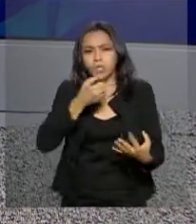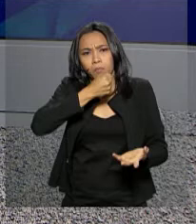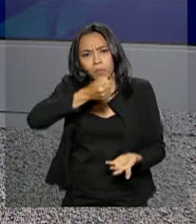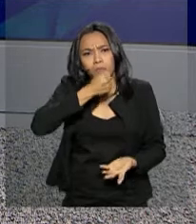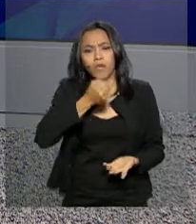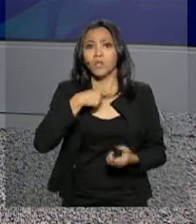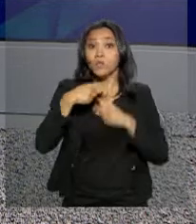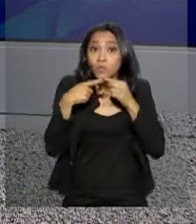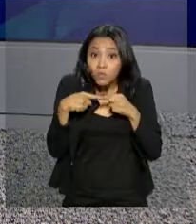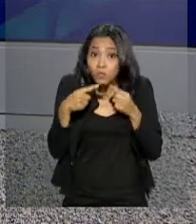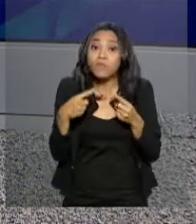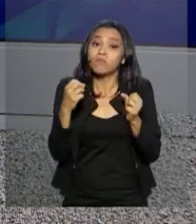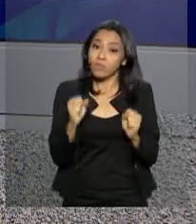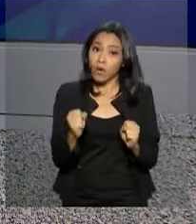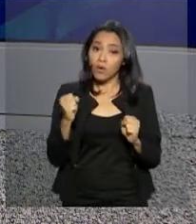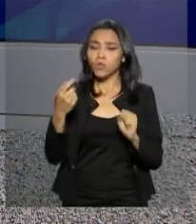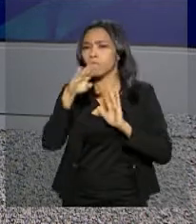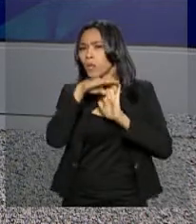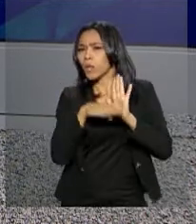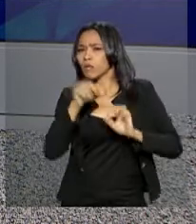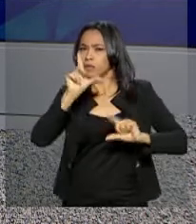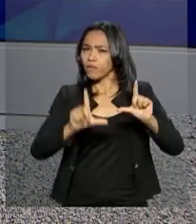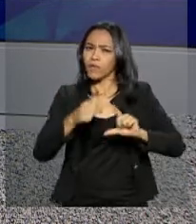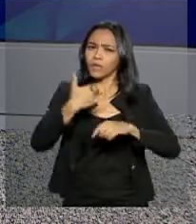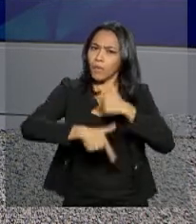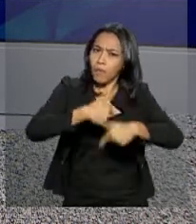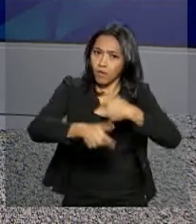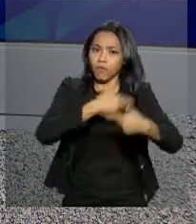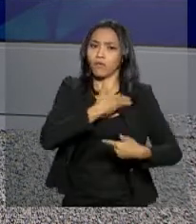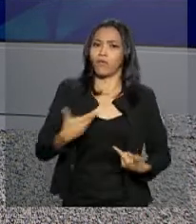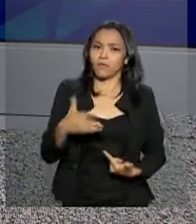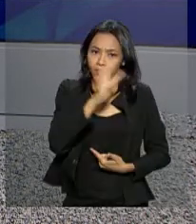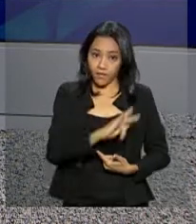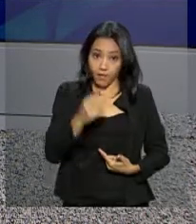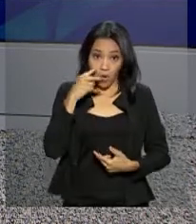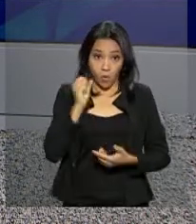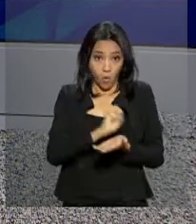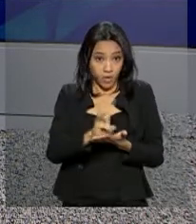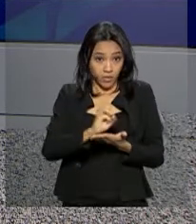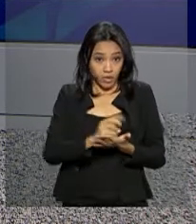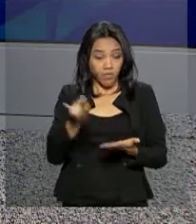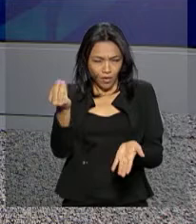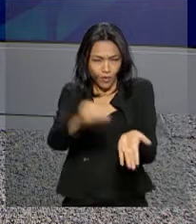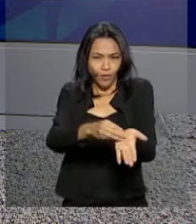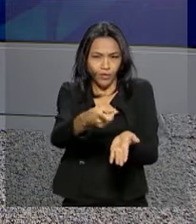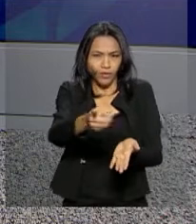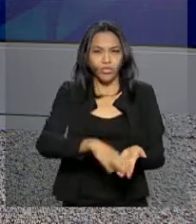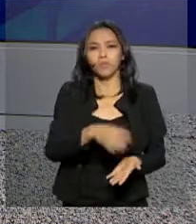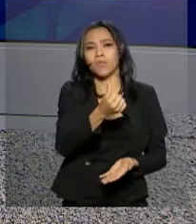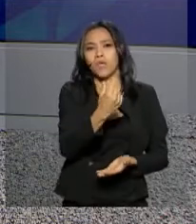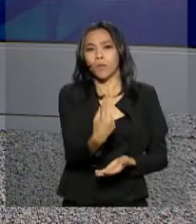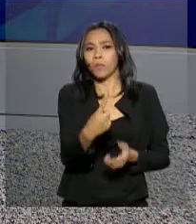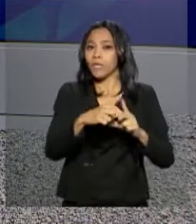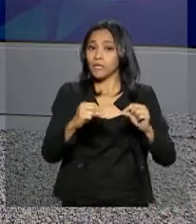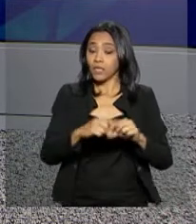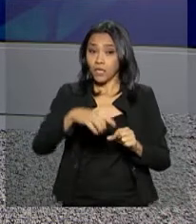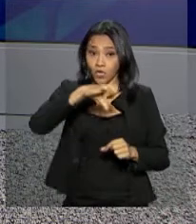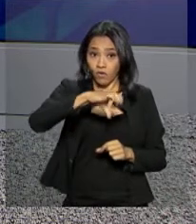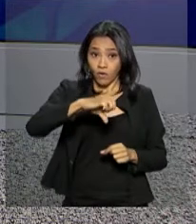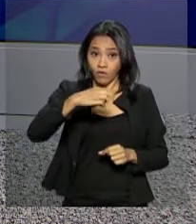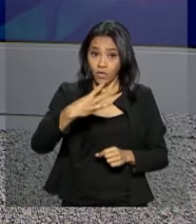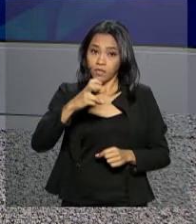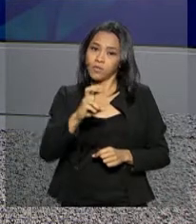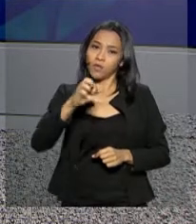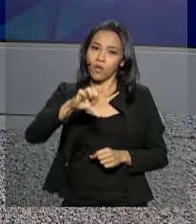e dúvidas sobre programas e ações do governo federal para o nosso a disappear not b1 brasília 9 9